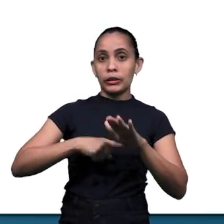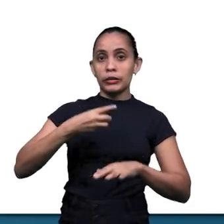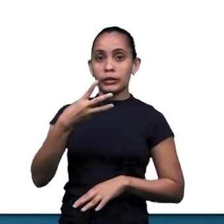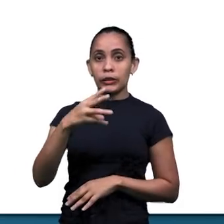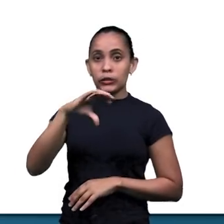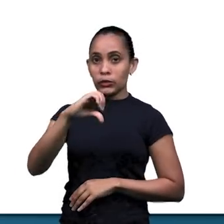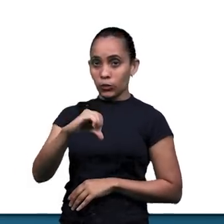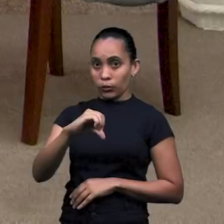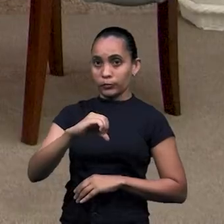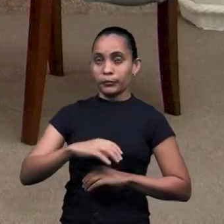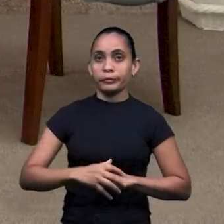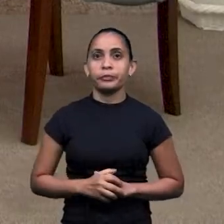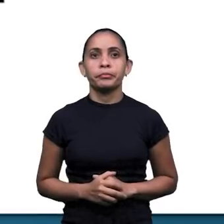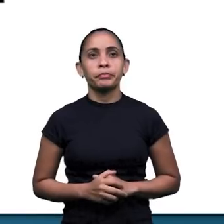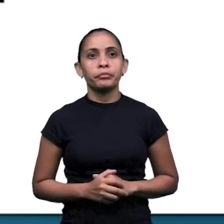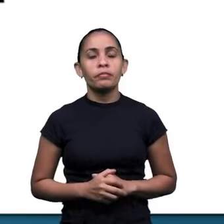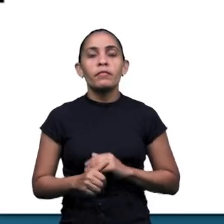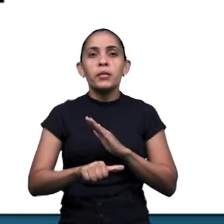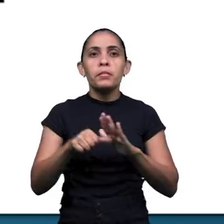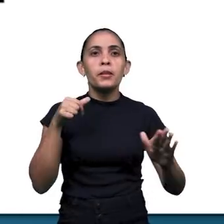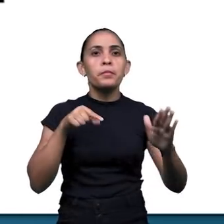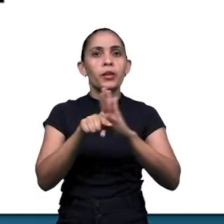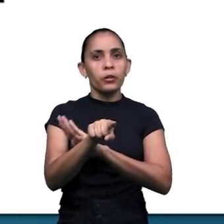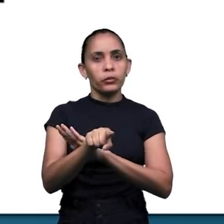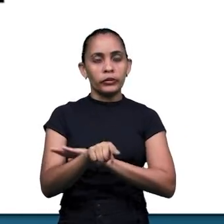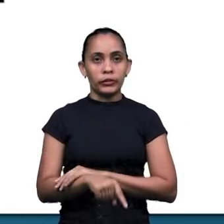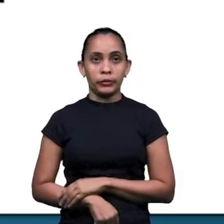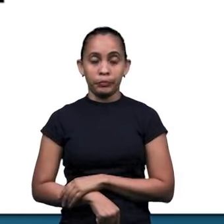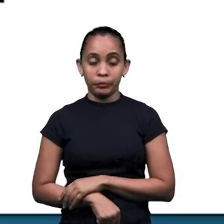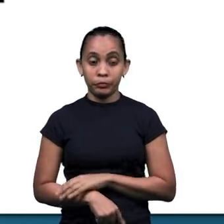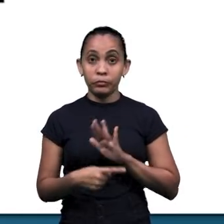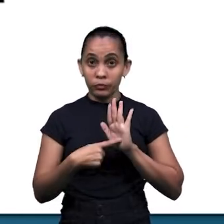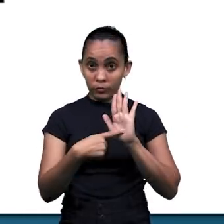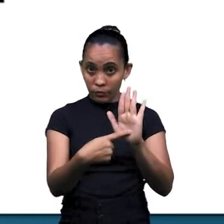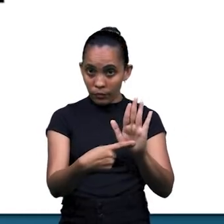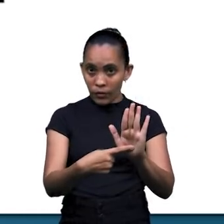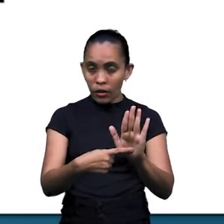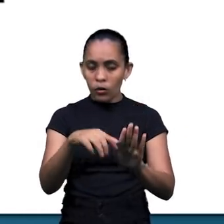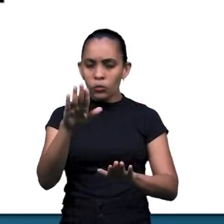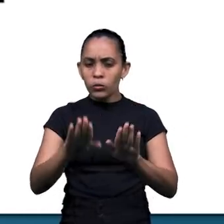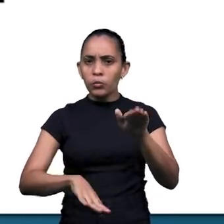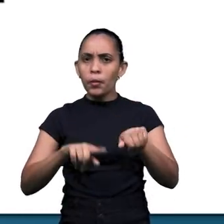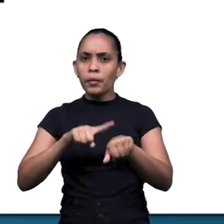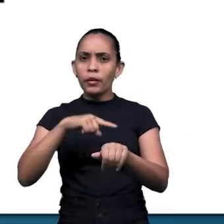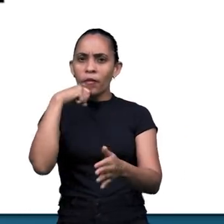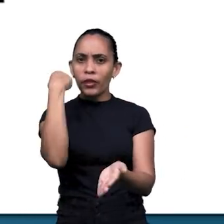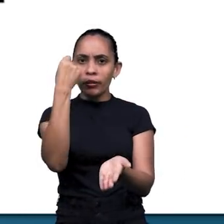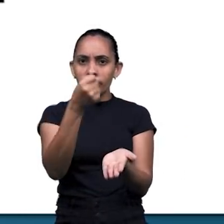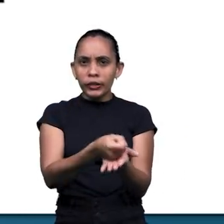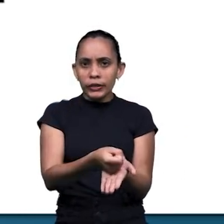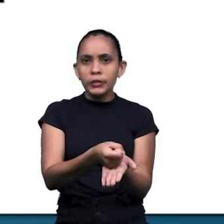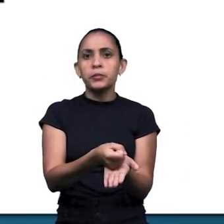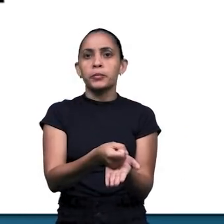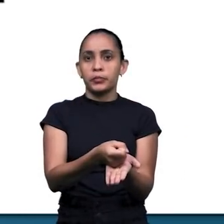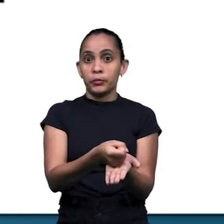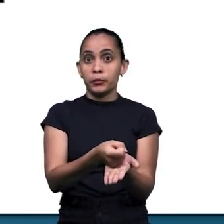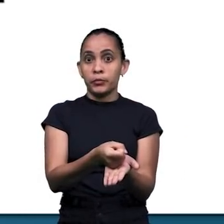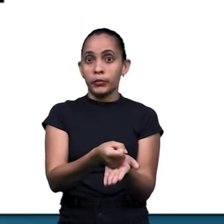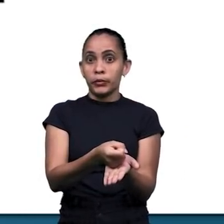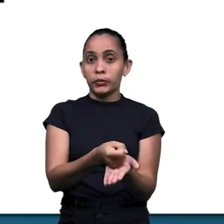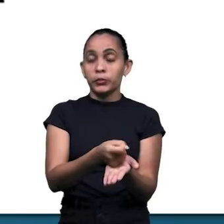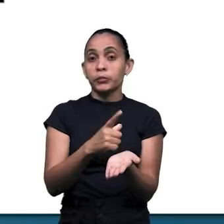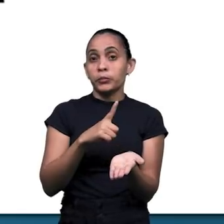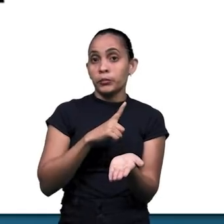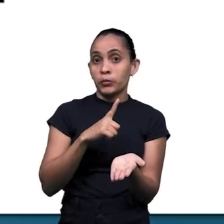verso 39. A primeira pergunta: cite alguns momentos no Velho Testamento nos quais